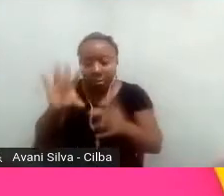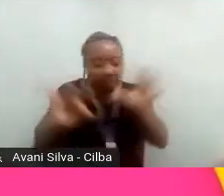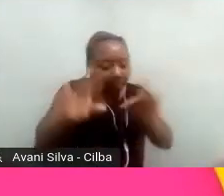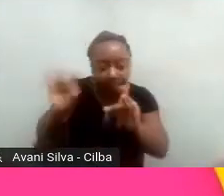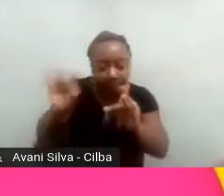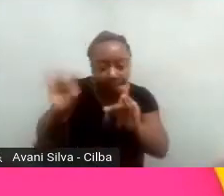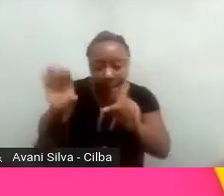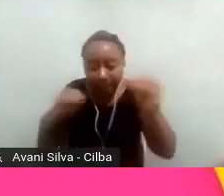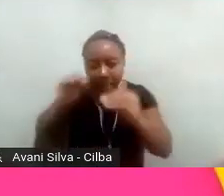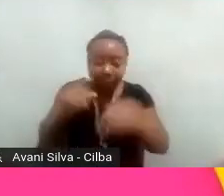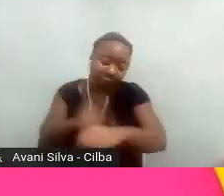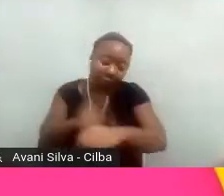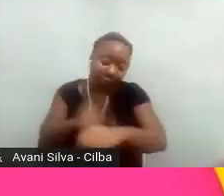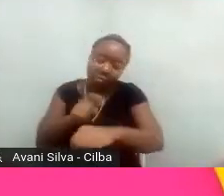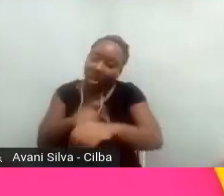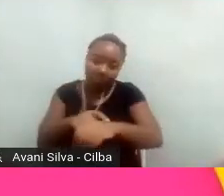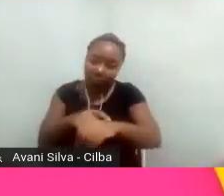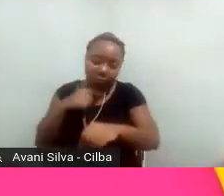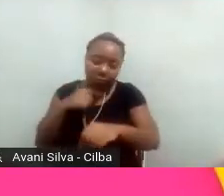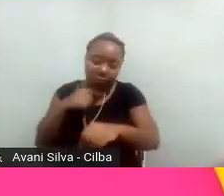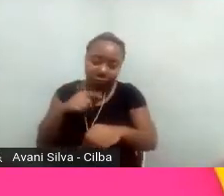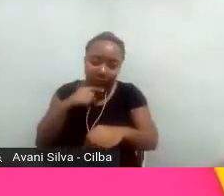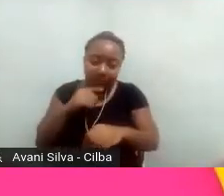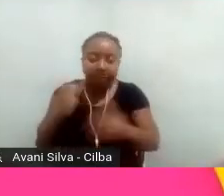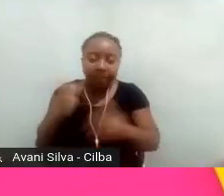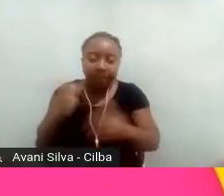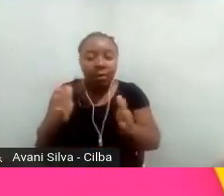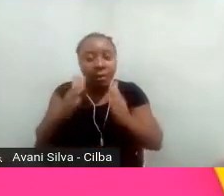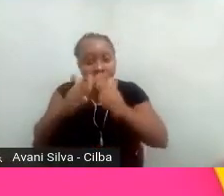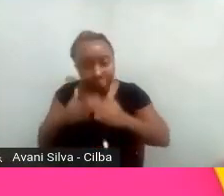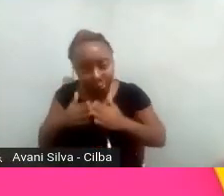hábil. Então, eu vou pedir uma gentileza.